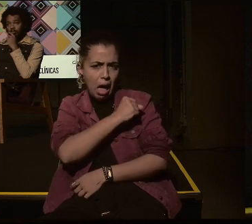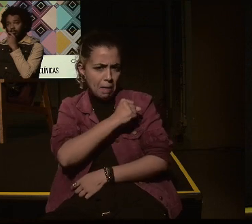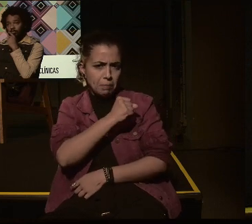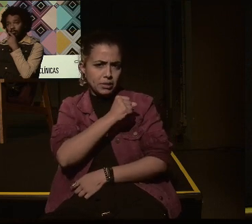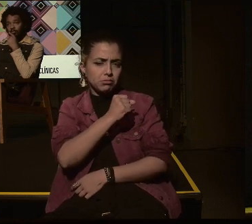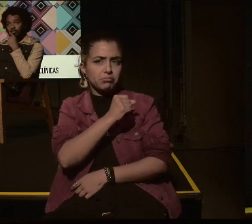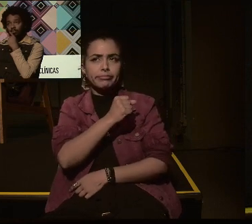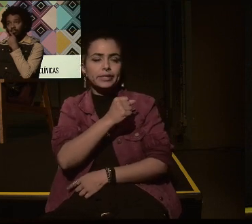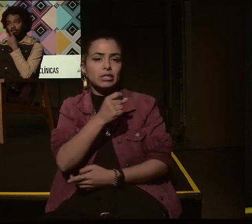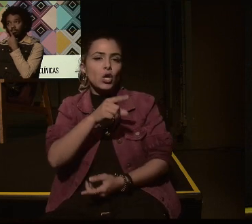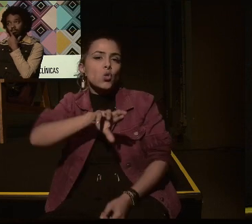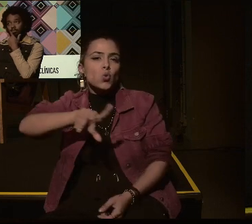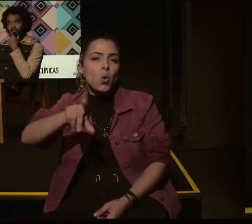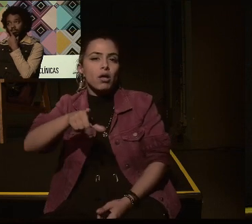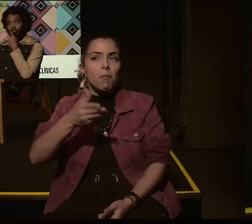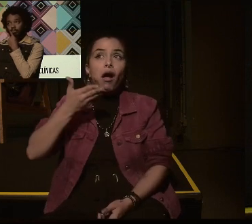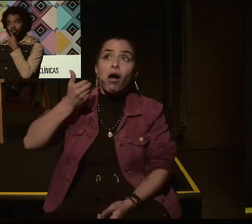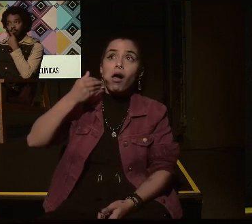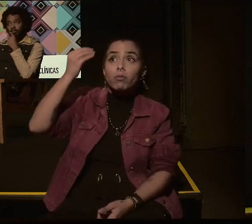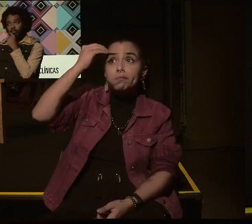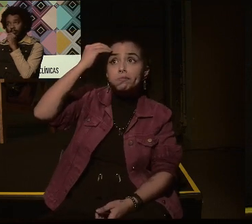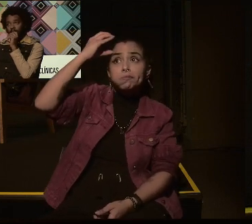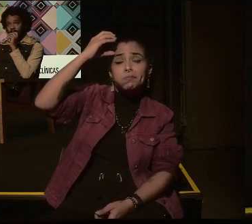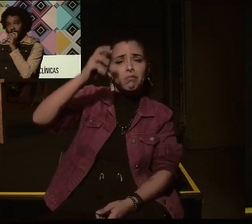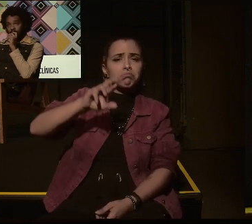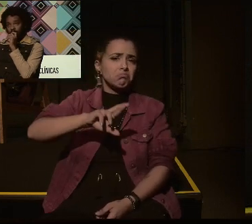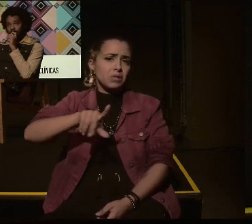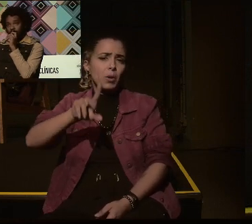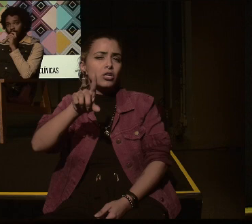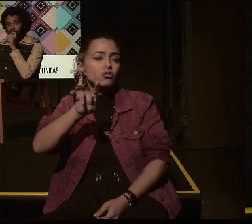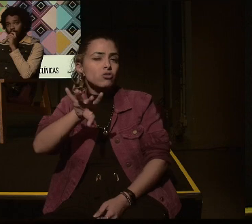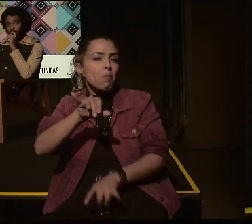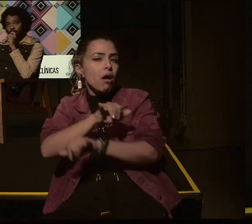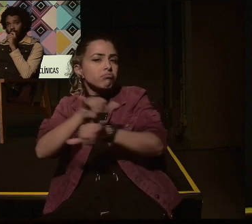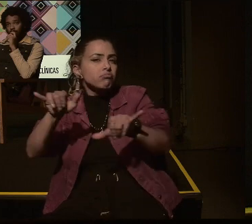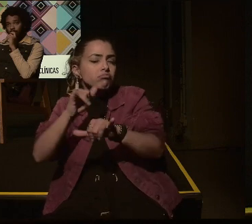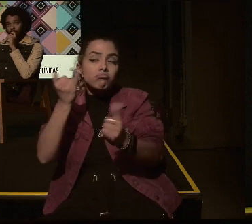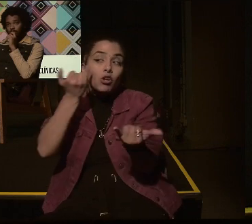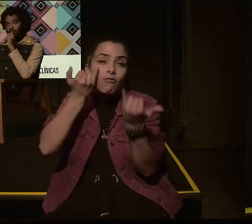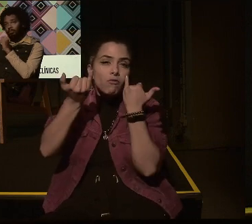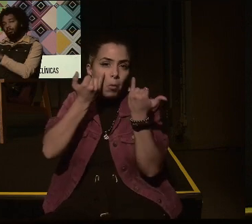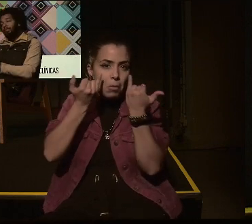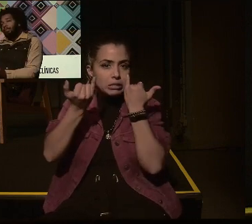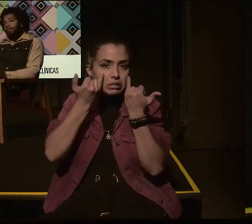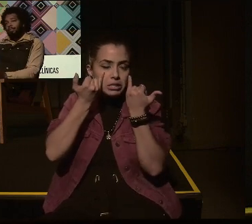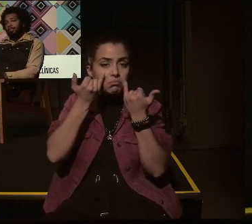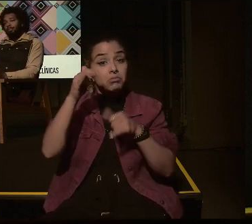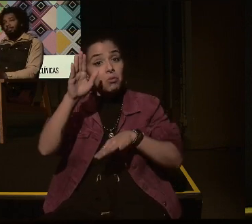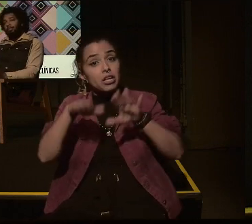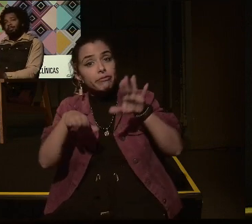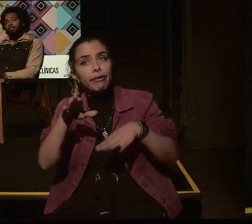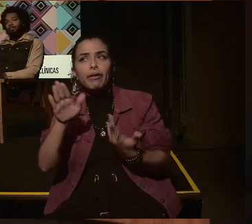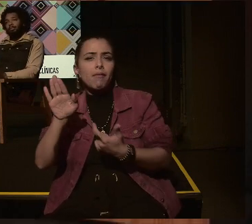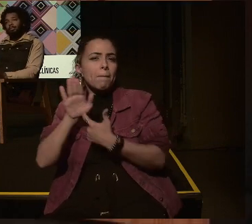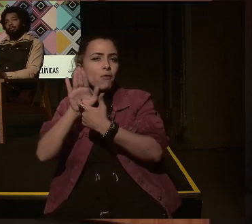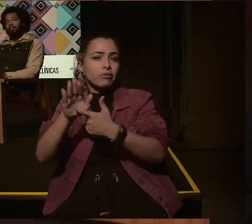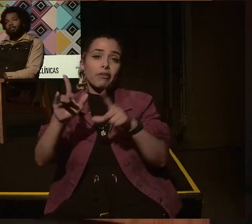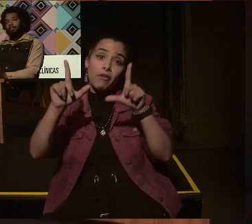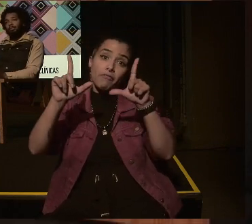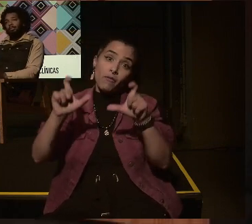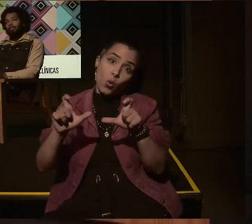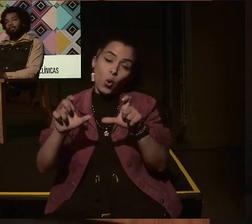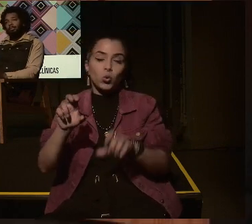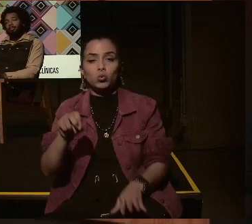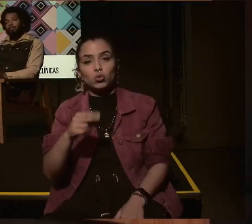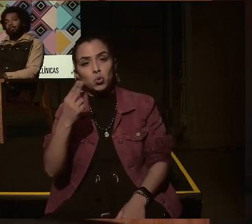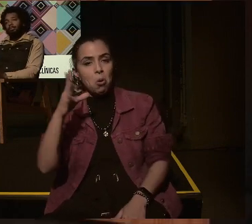mas de informação. Então, a gente costumava levar dado, foto, situações. E havia